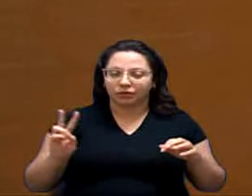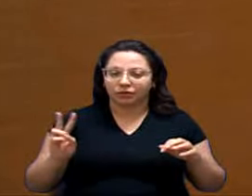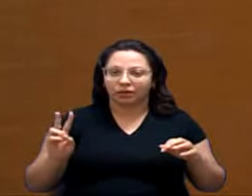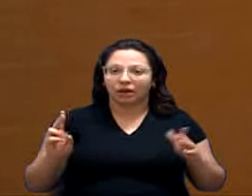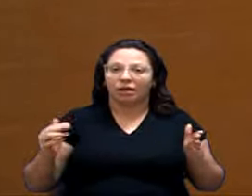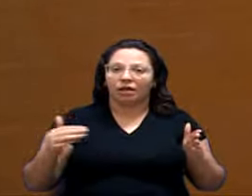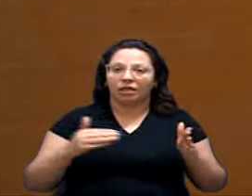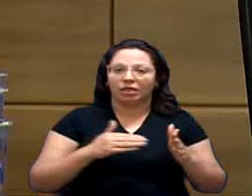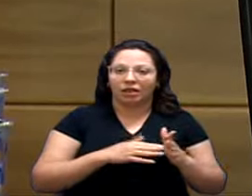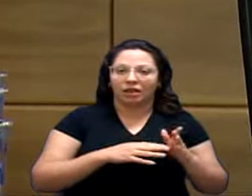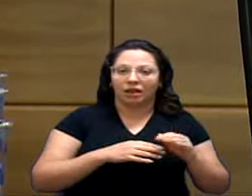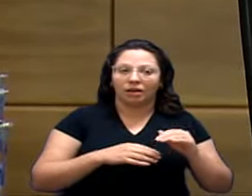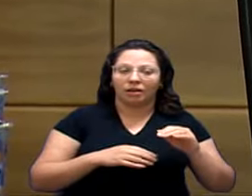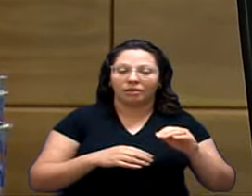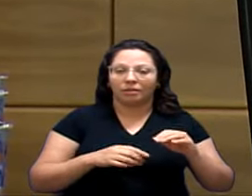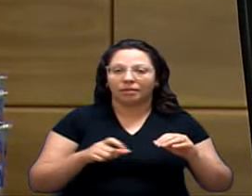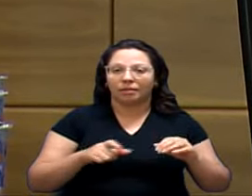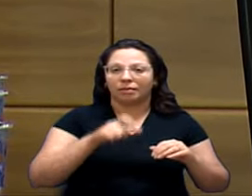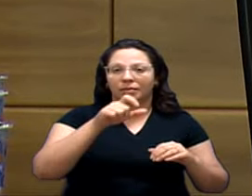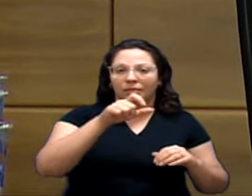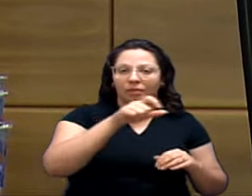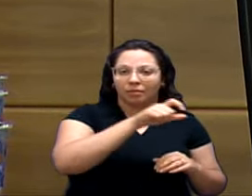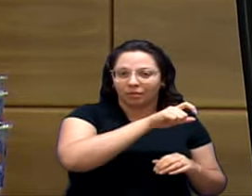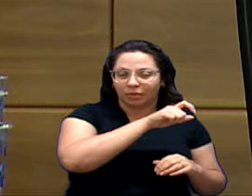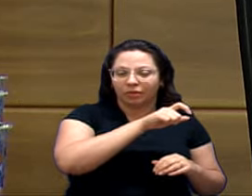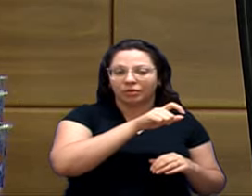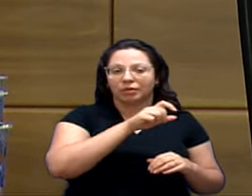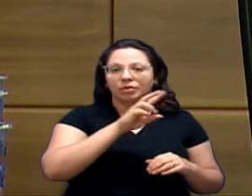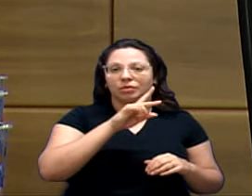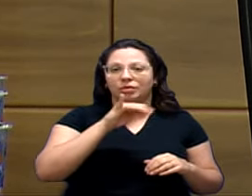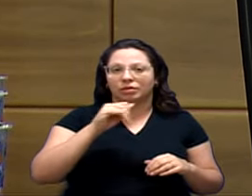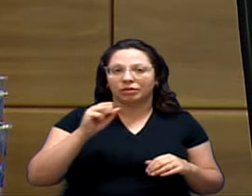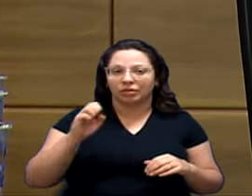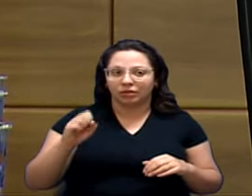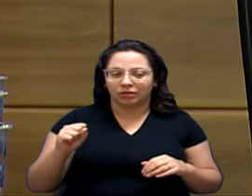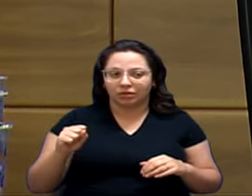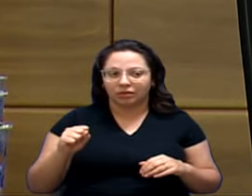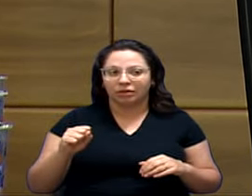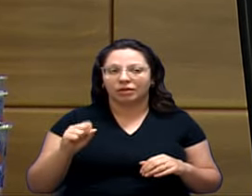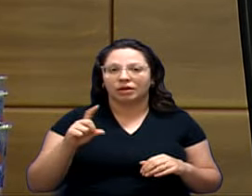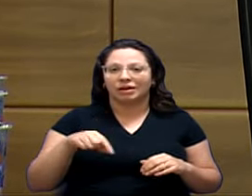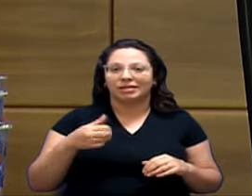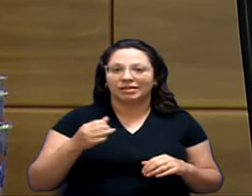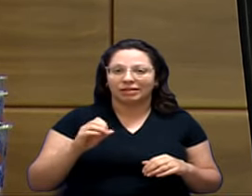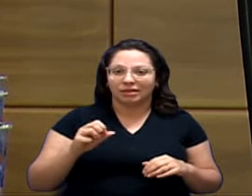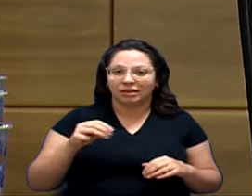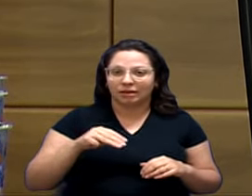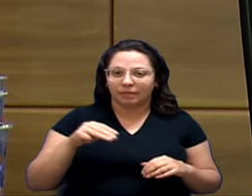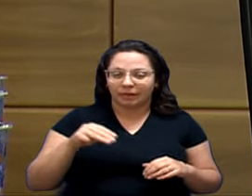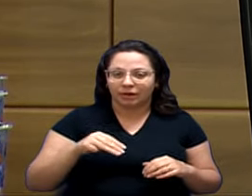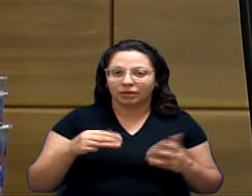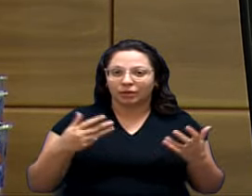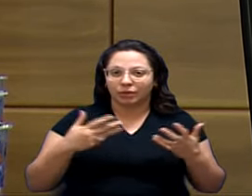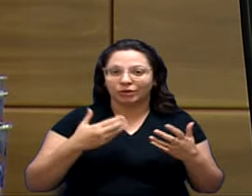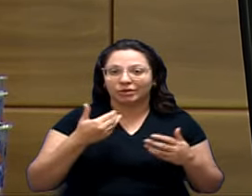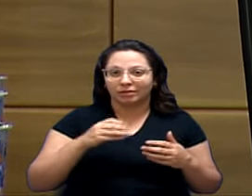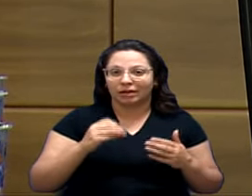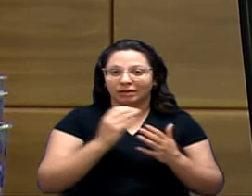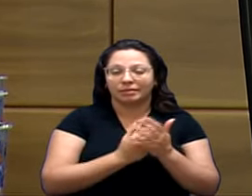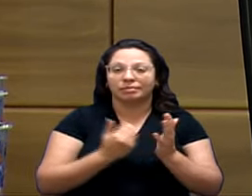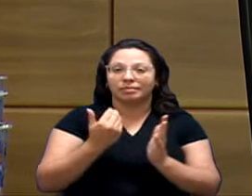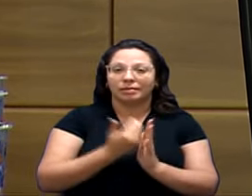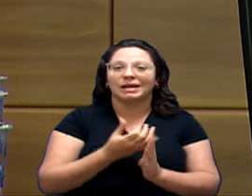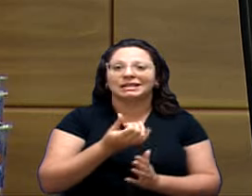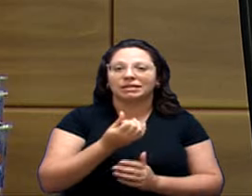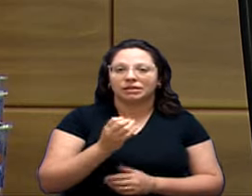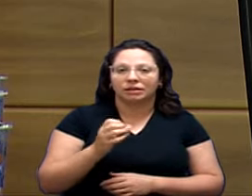a ponte uliss Guimarães a metragem considerada será 60 M hoje é de 50 m vai ser ampliado em 10 e esse licenciamento na